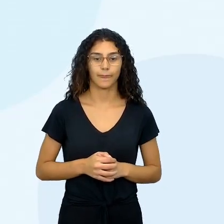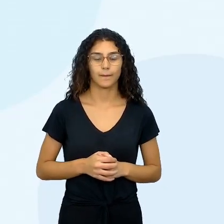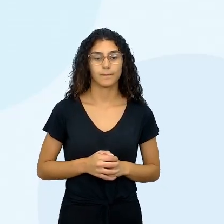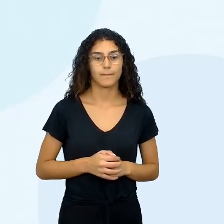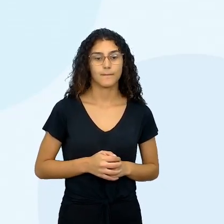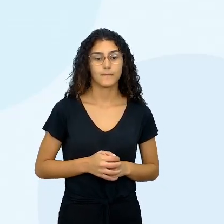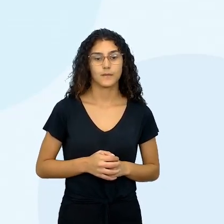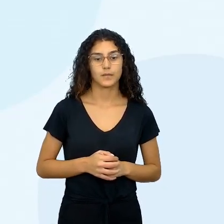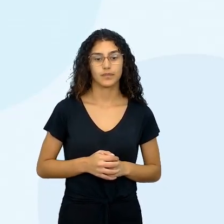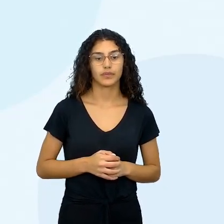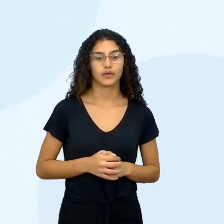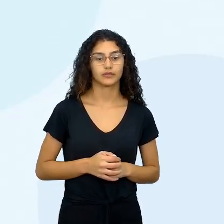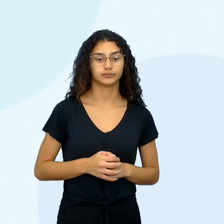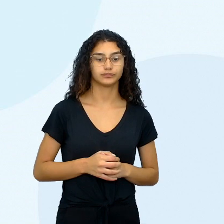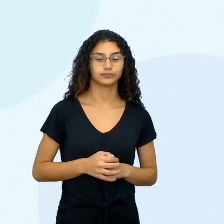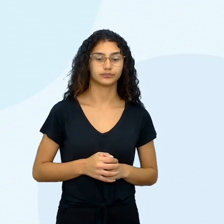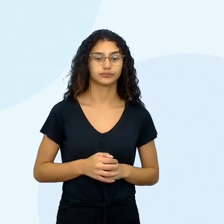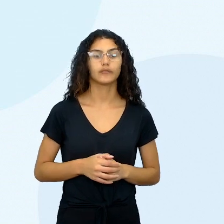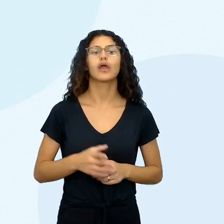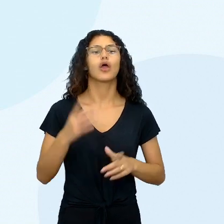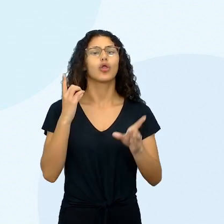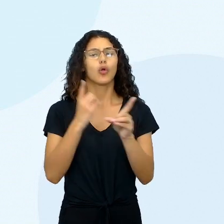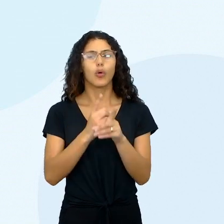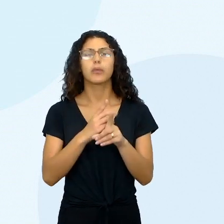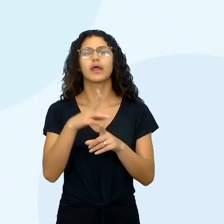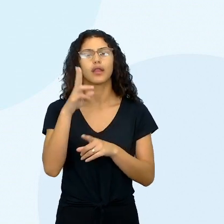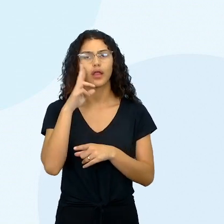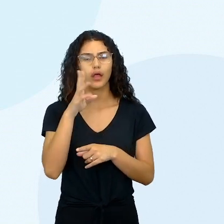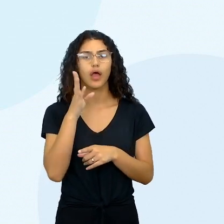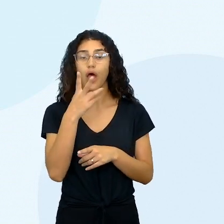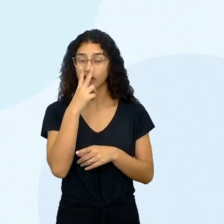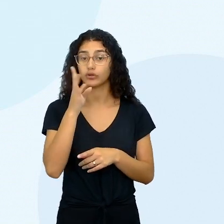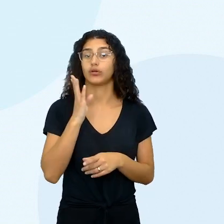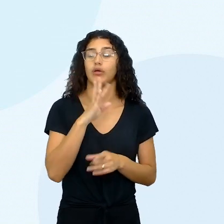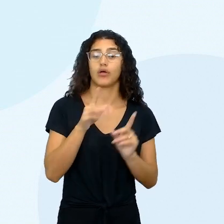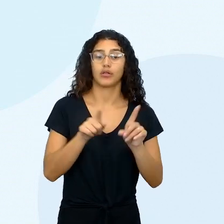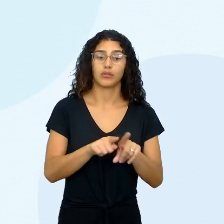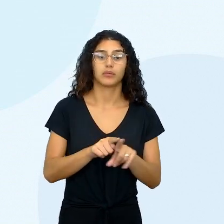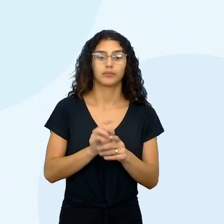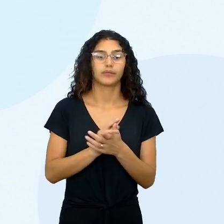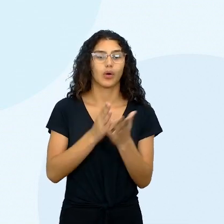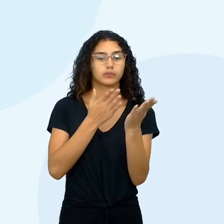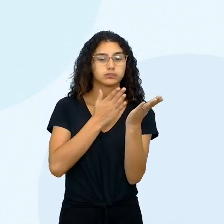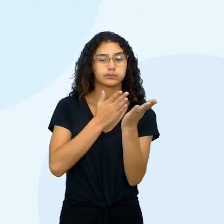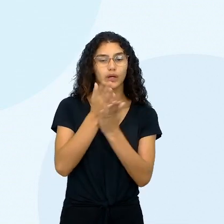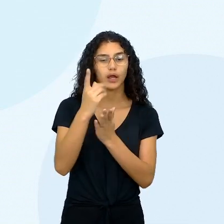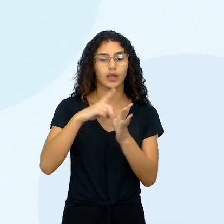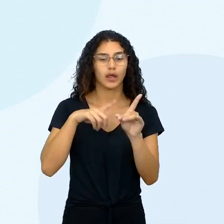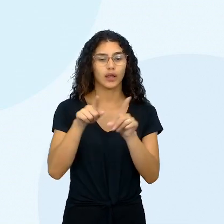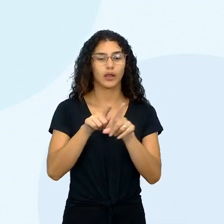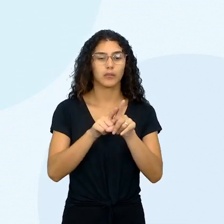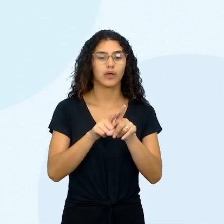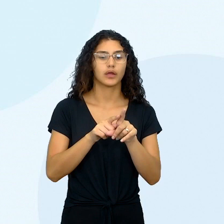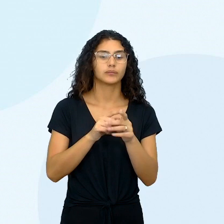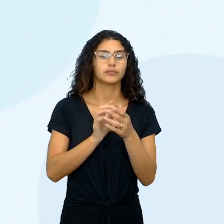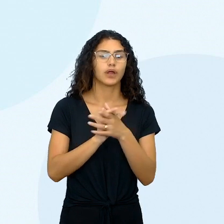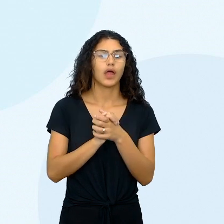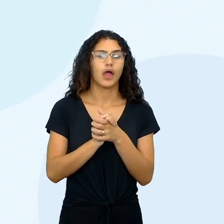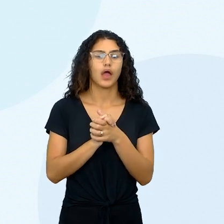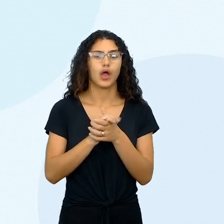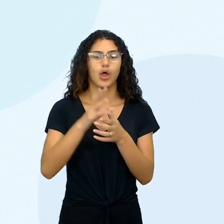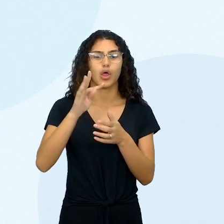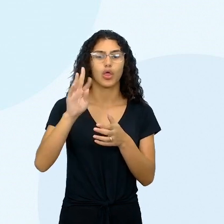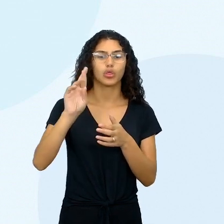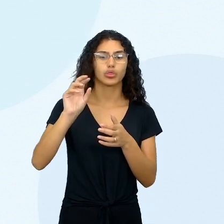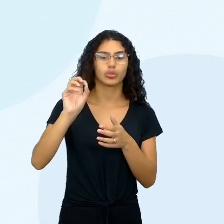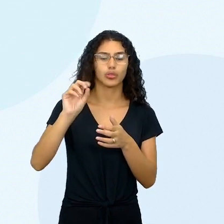Outra coisa que eu descobri recentemente, que eu achei muito legal, que é esse aumento da camada da troposfera. A troposfera é onde a gente está agora, né,